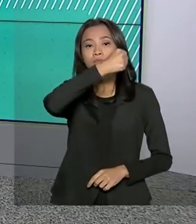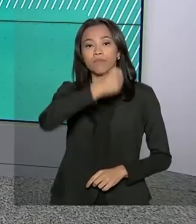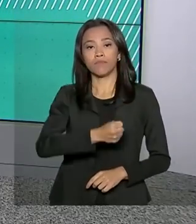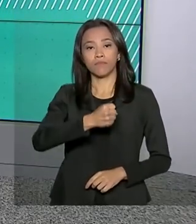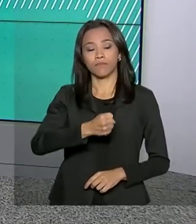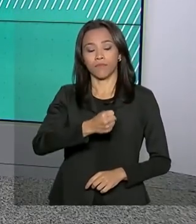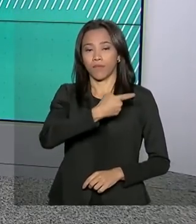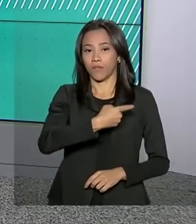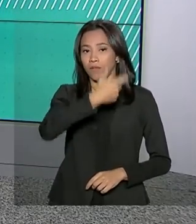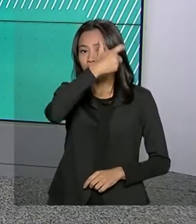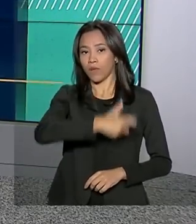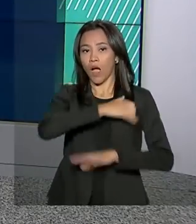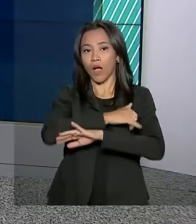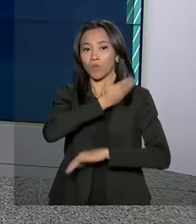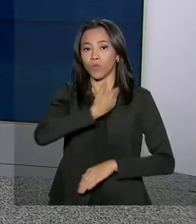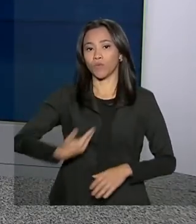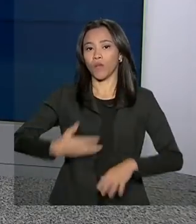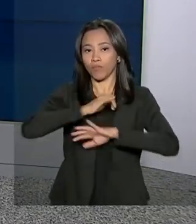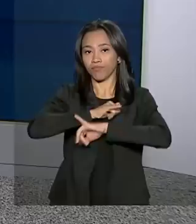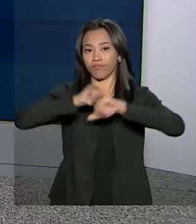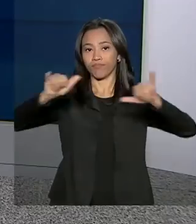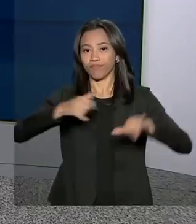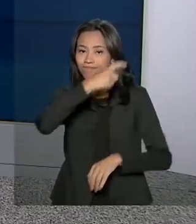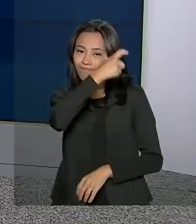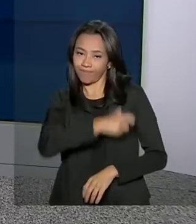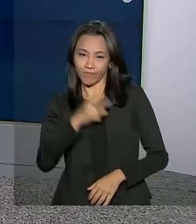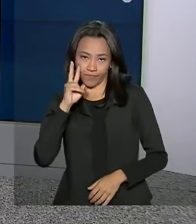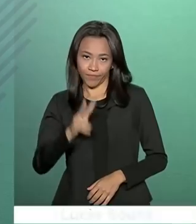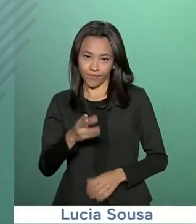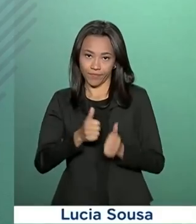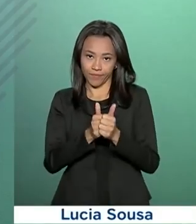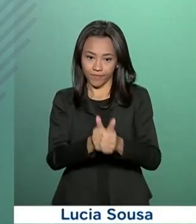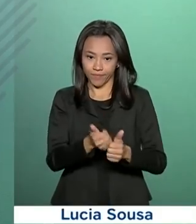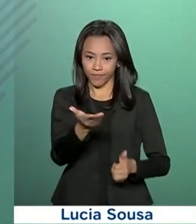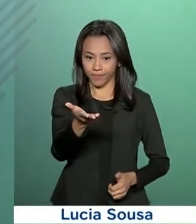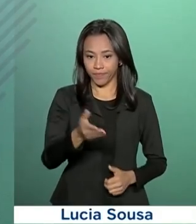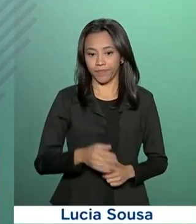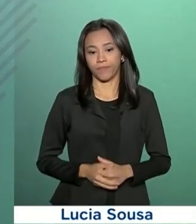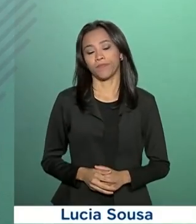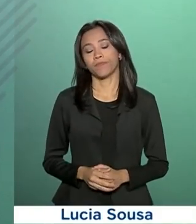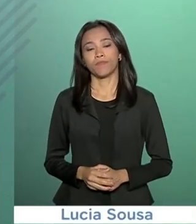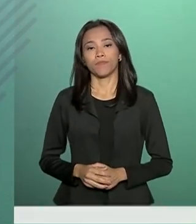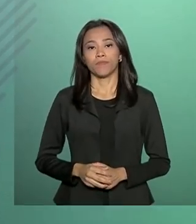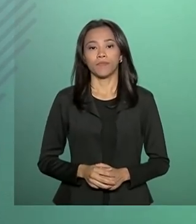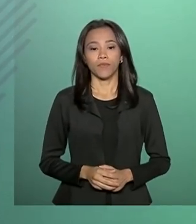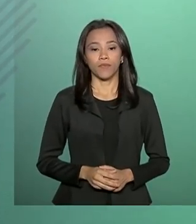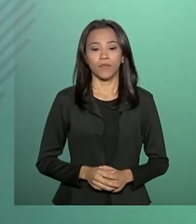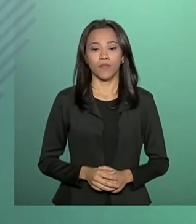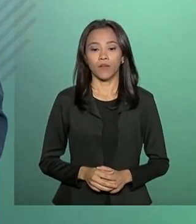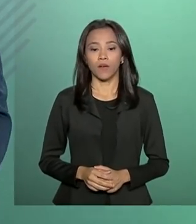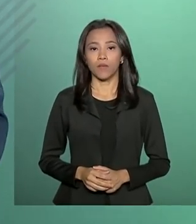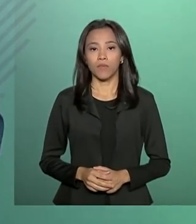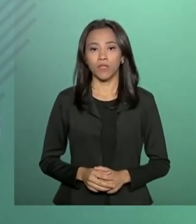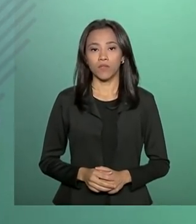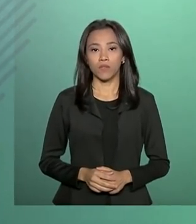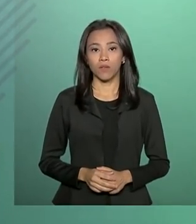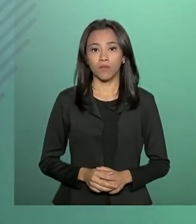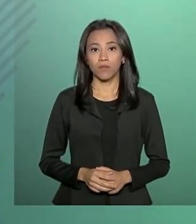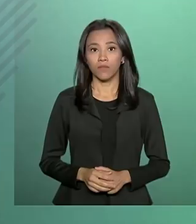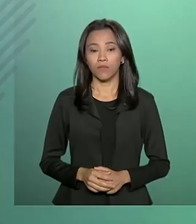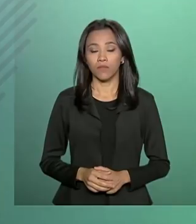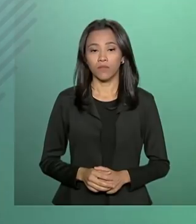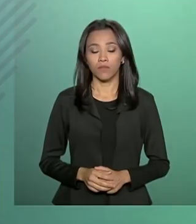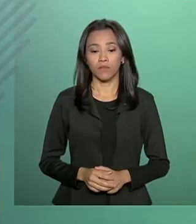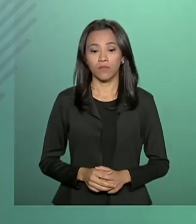da república otávio rego barros a compactação da solenidade o nosso beijo então vamos fazê lo agora vou